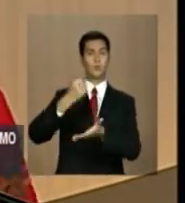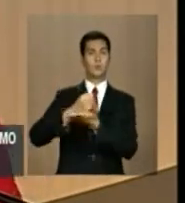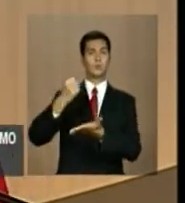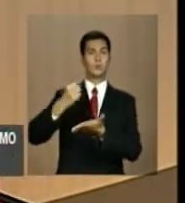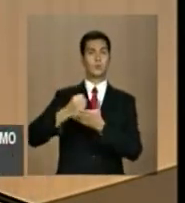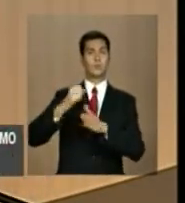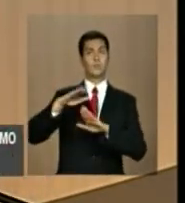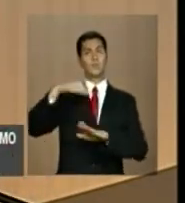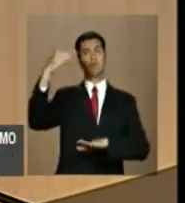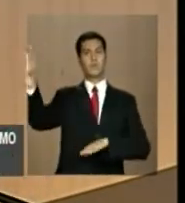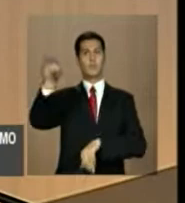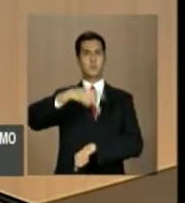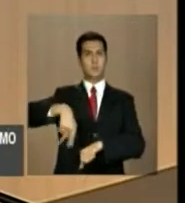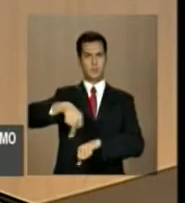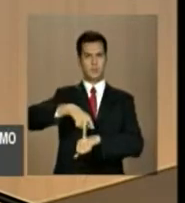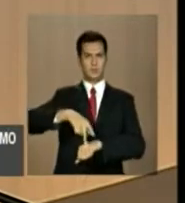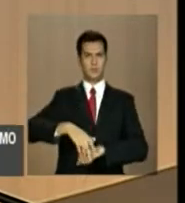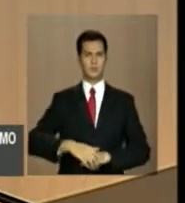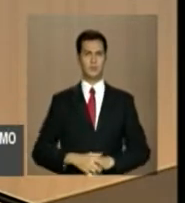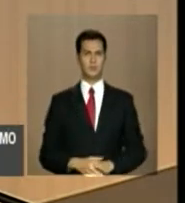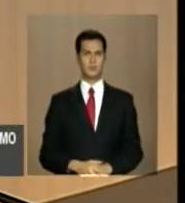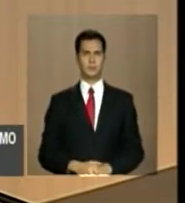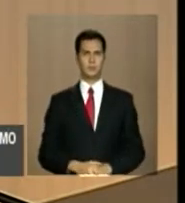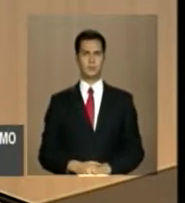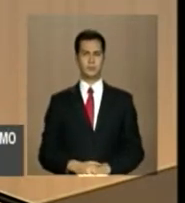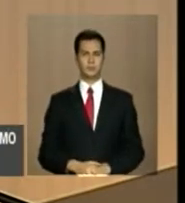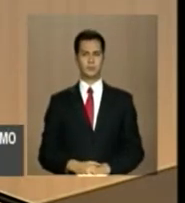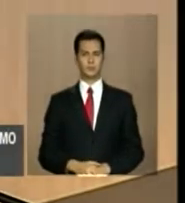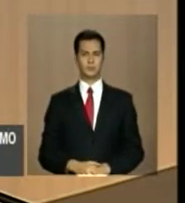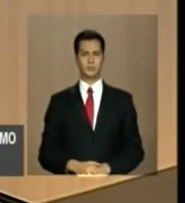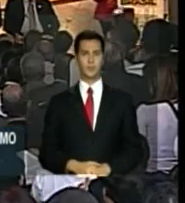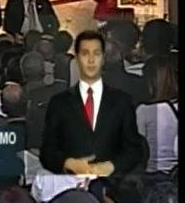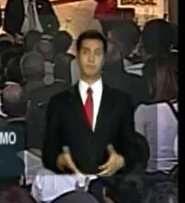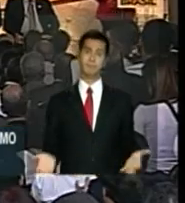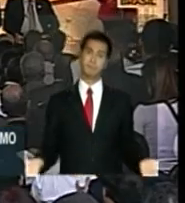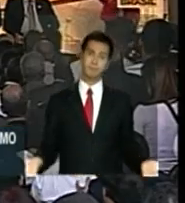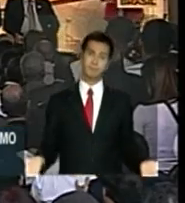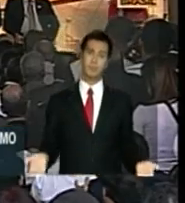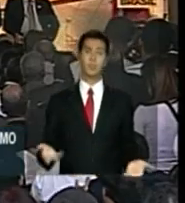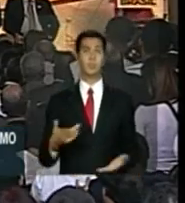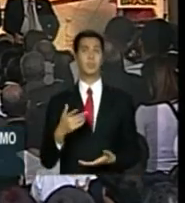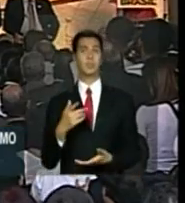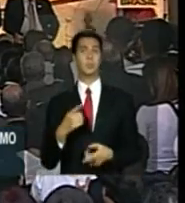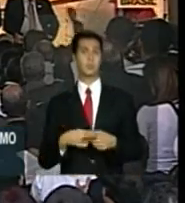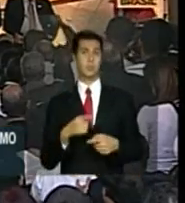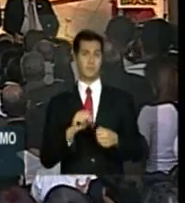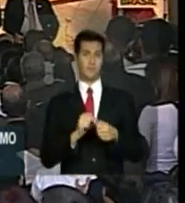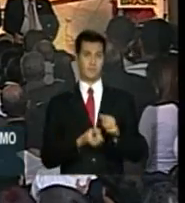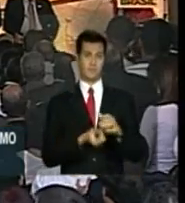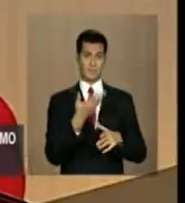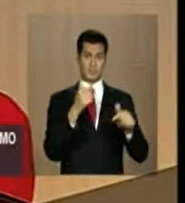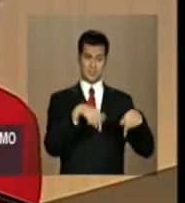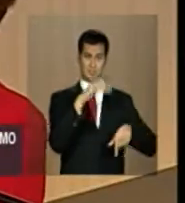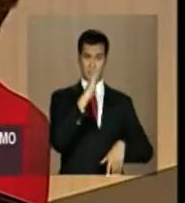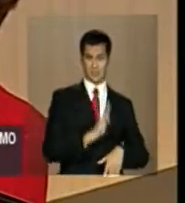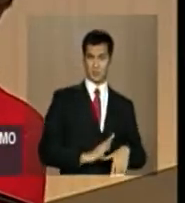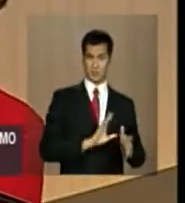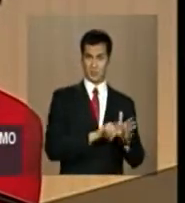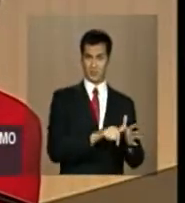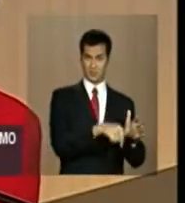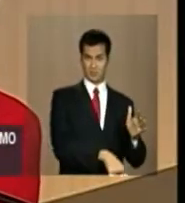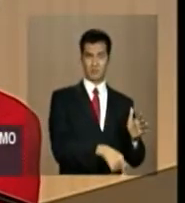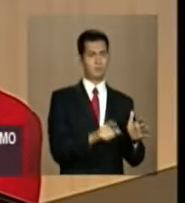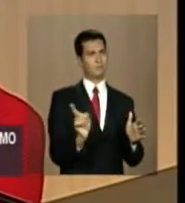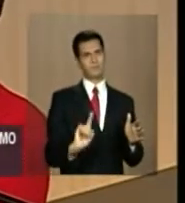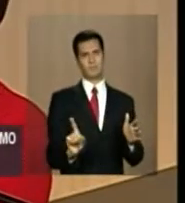Sinto informar que isso que aconteceu. Não foram as sondas que nós estamos produzindo aqui que estão